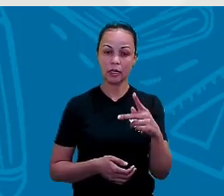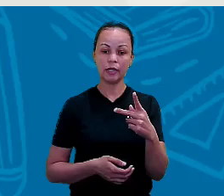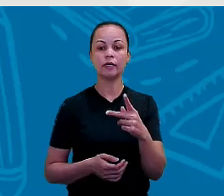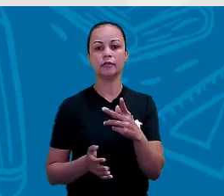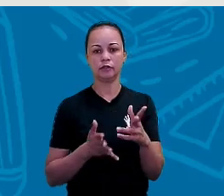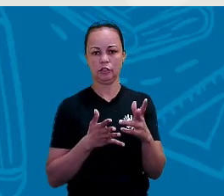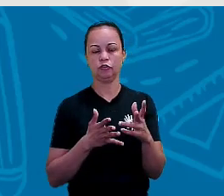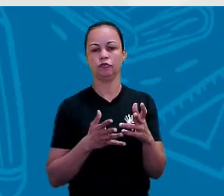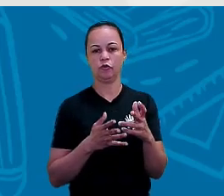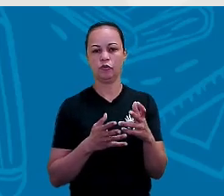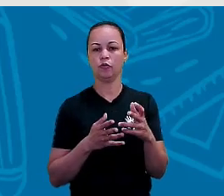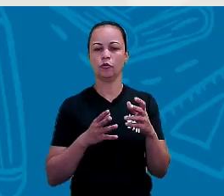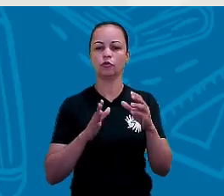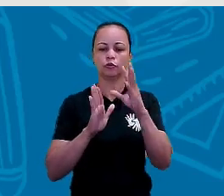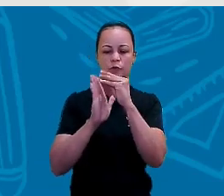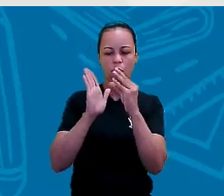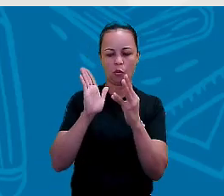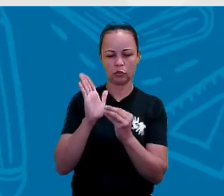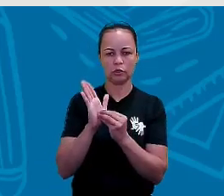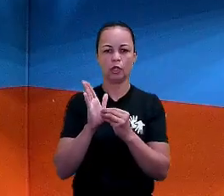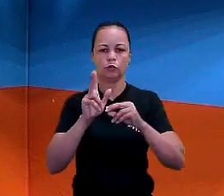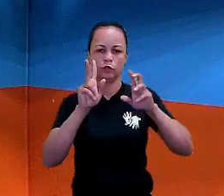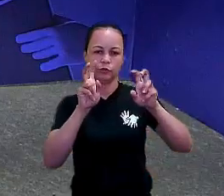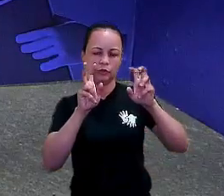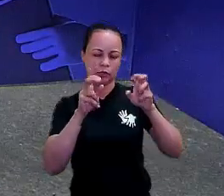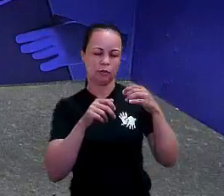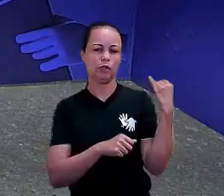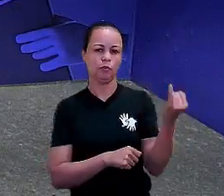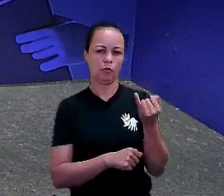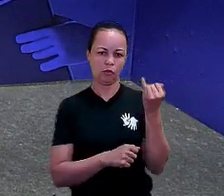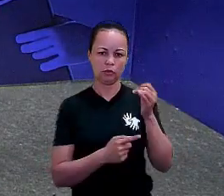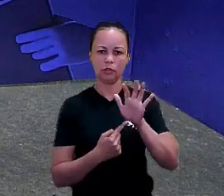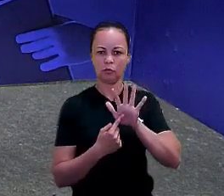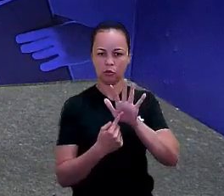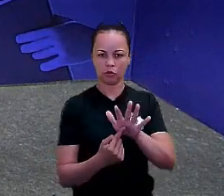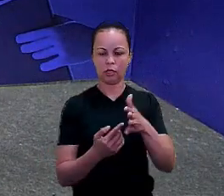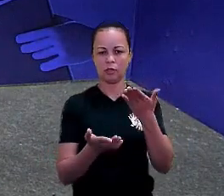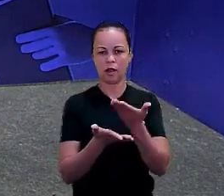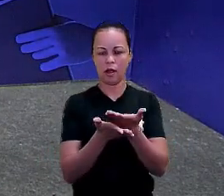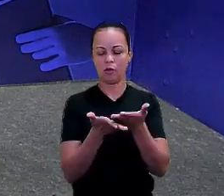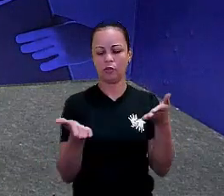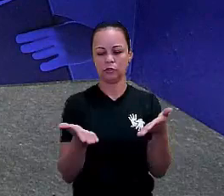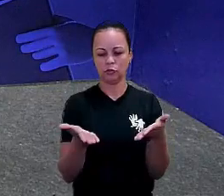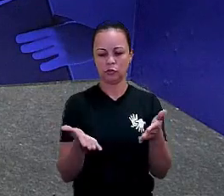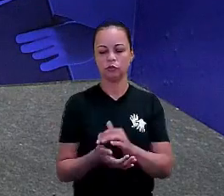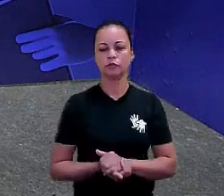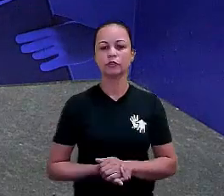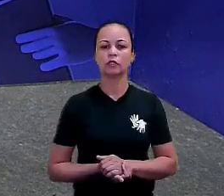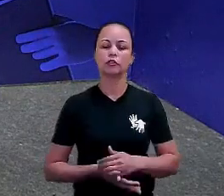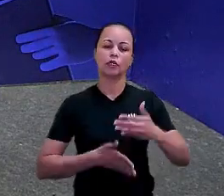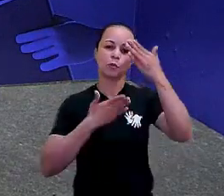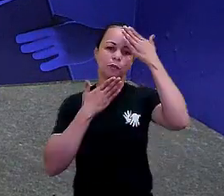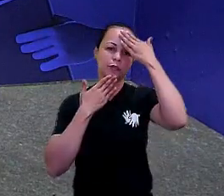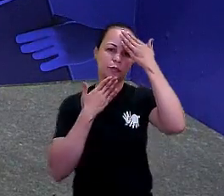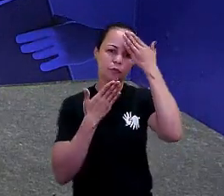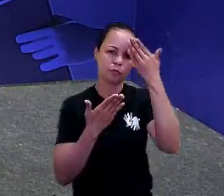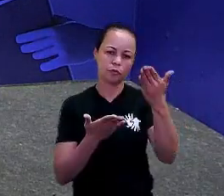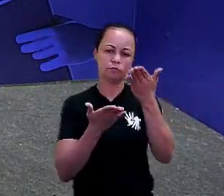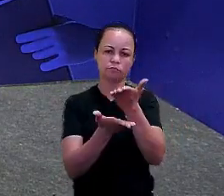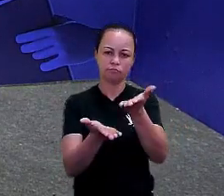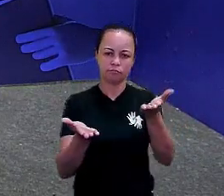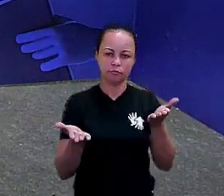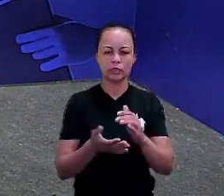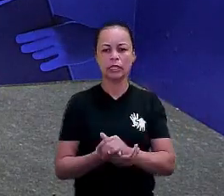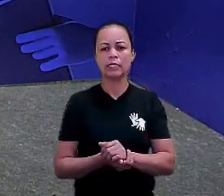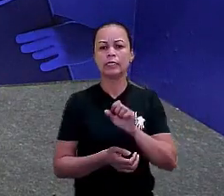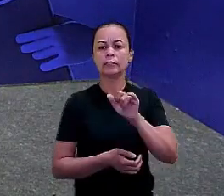os principais conteúdos, assuntos que nós trouxemos para essa nossa aula de hoje, tá certo? Eu deixo aqui o meu muito obrigado para vocês. Caso